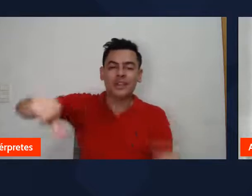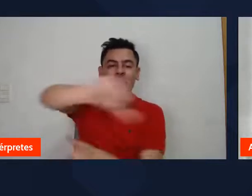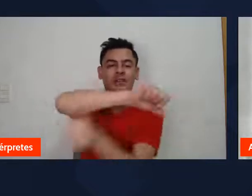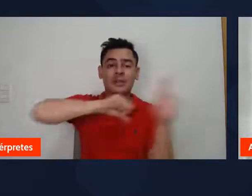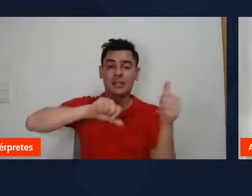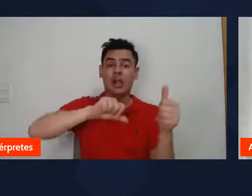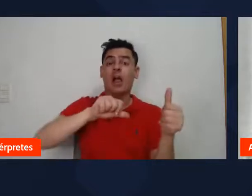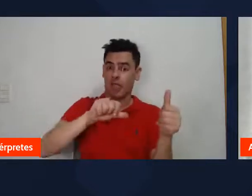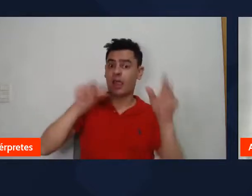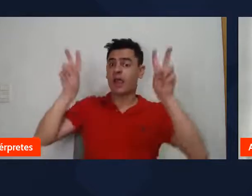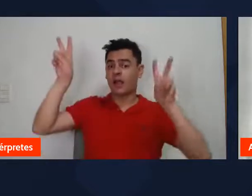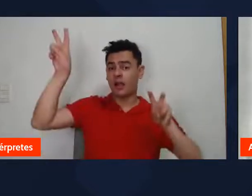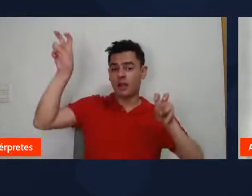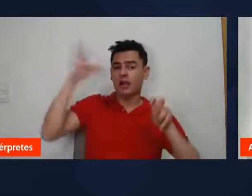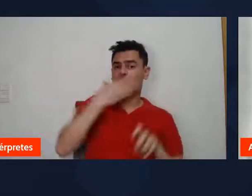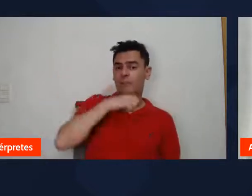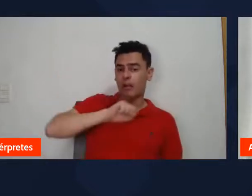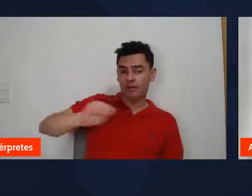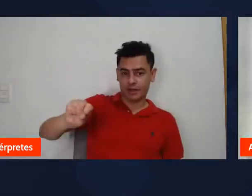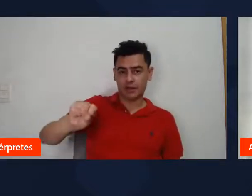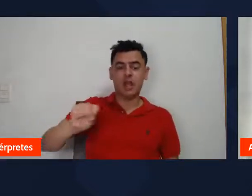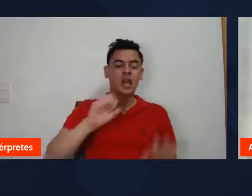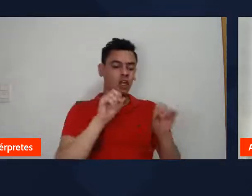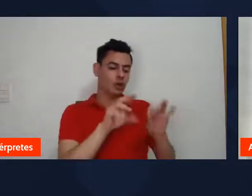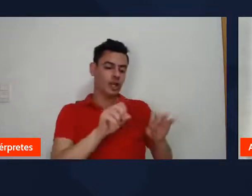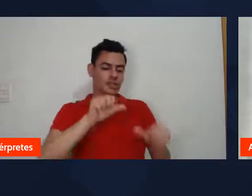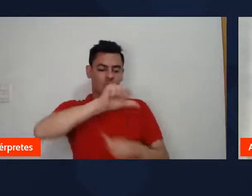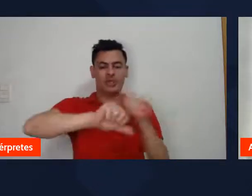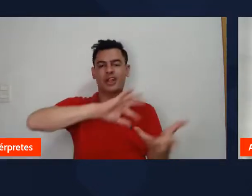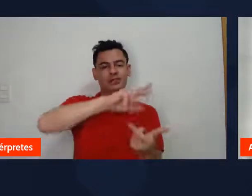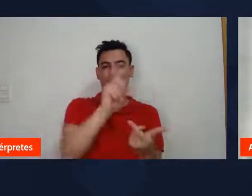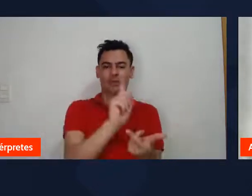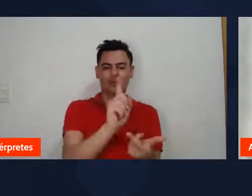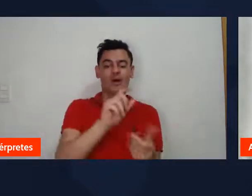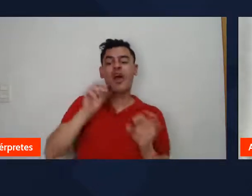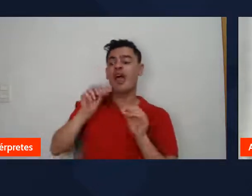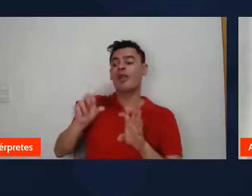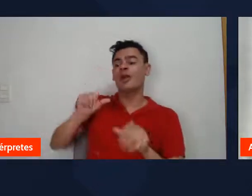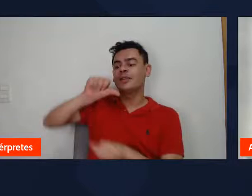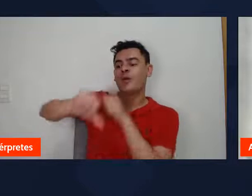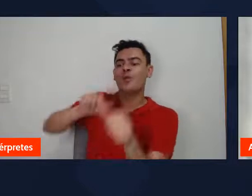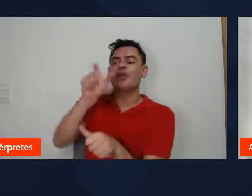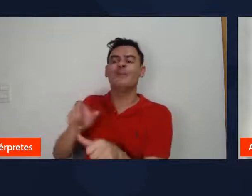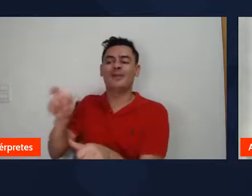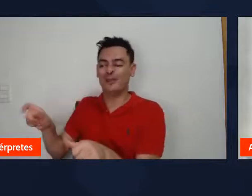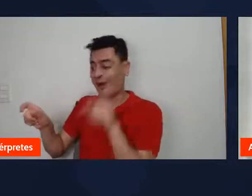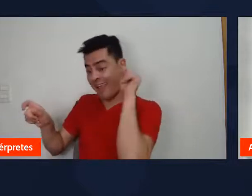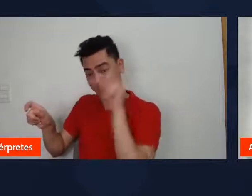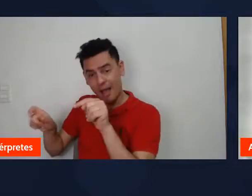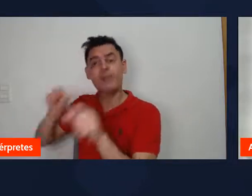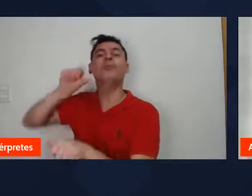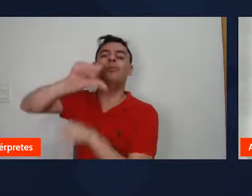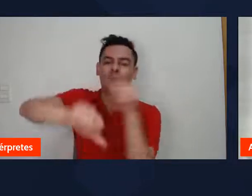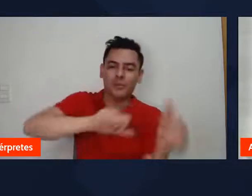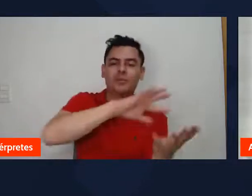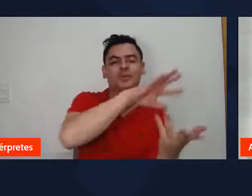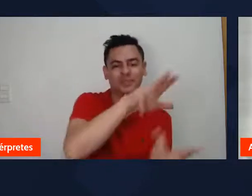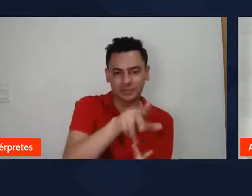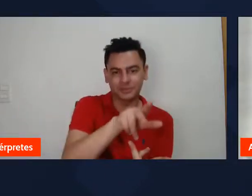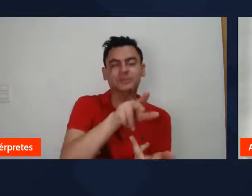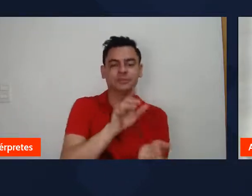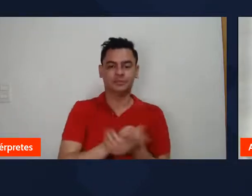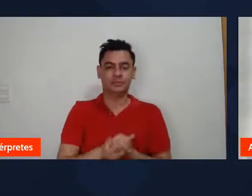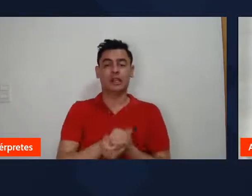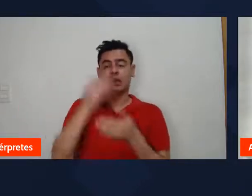o mundo, a educação muda as pessoas e as pessoas transformam o mundo. Agradecemos a todos, especialmente a Daniele